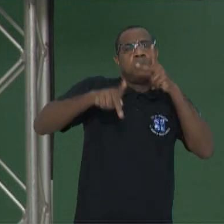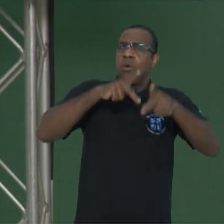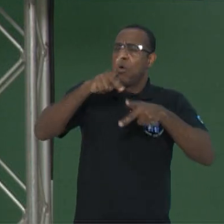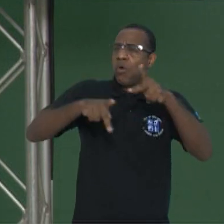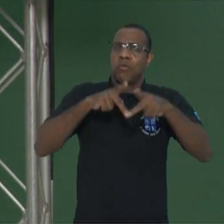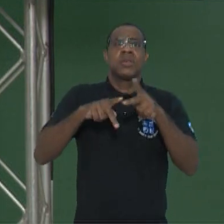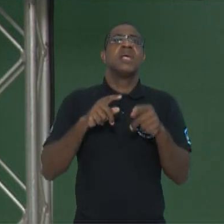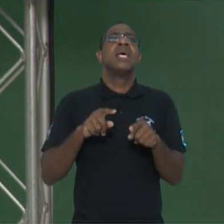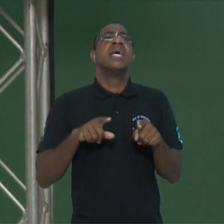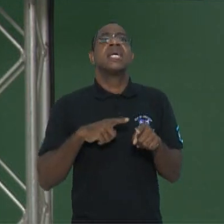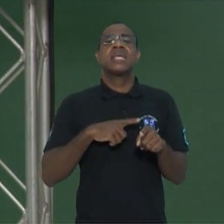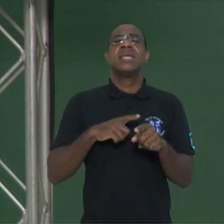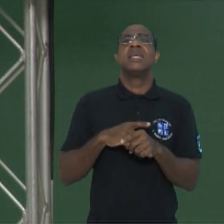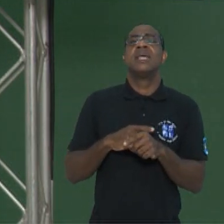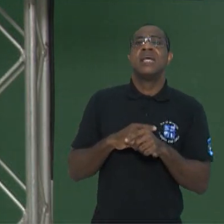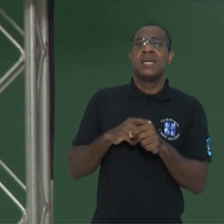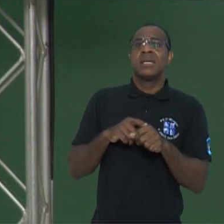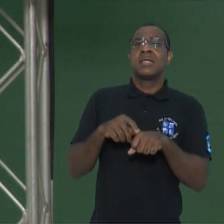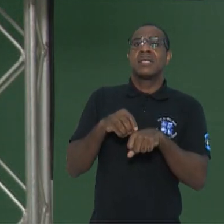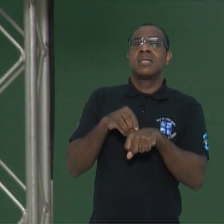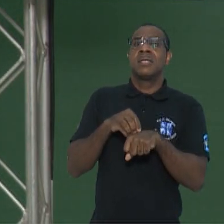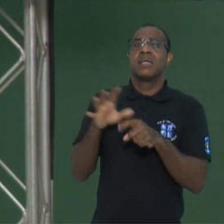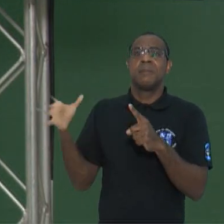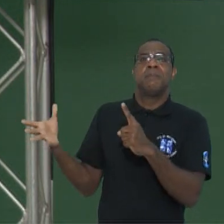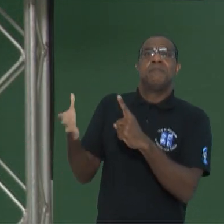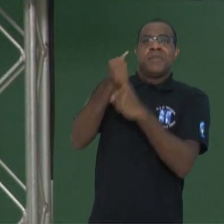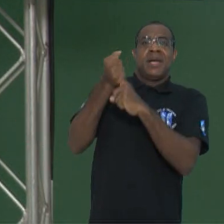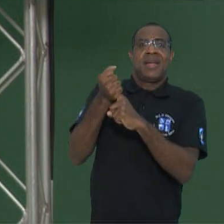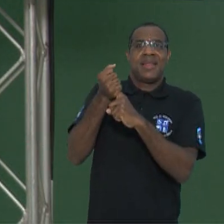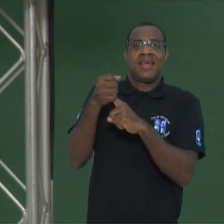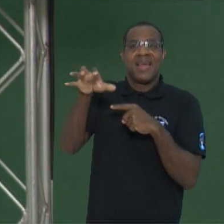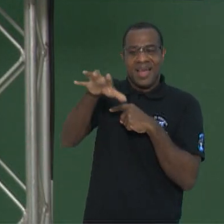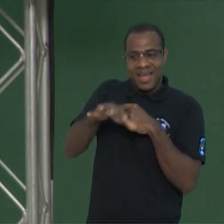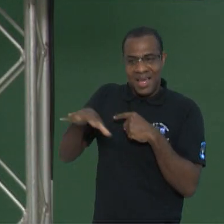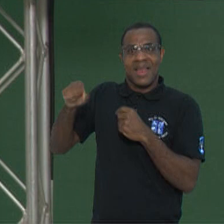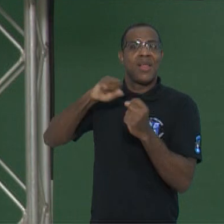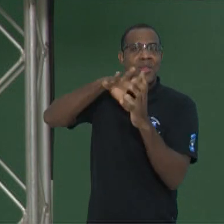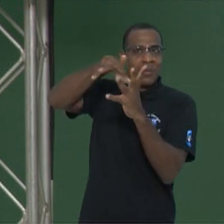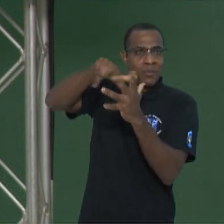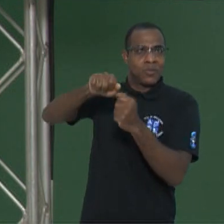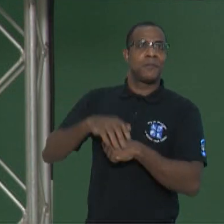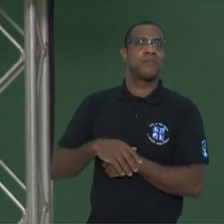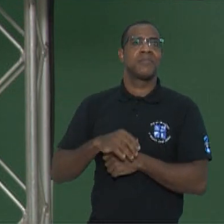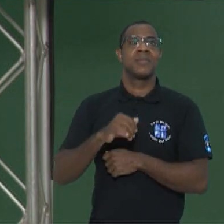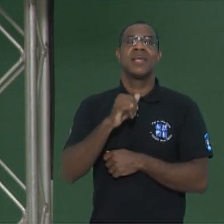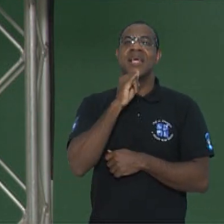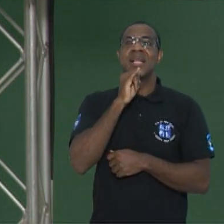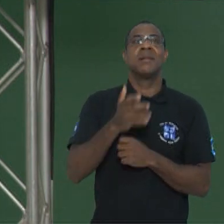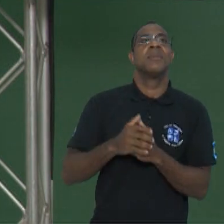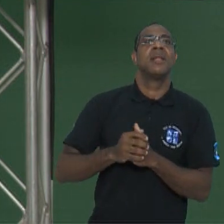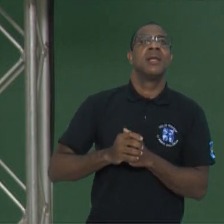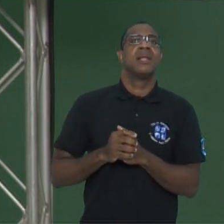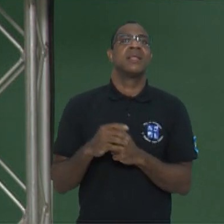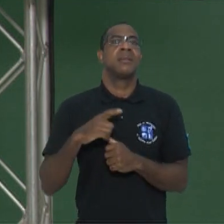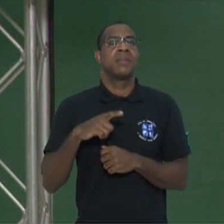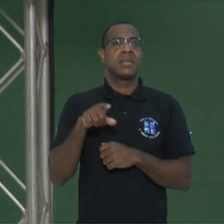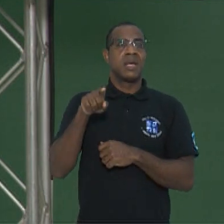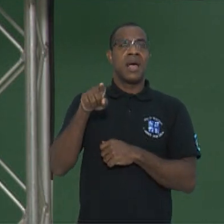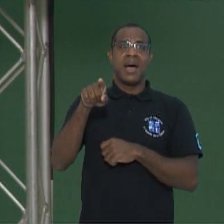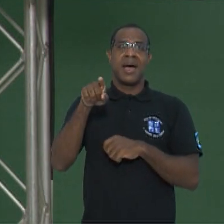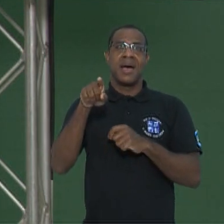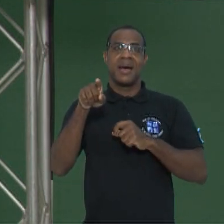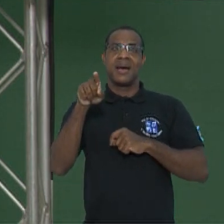dominaram diferentes áreas do mundo. Vamos pegar ali o exemplo dos ingleses, né? Então, todas essas partes que nós temos